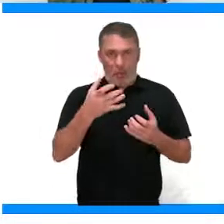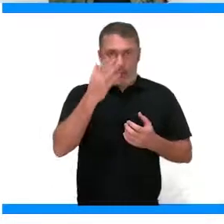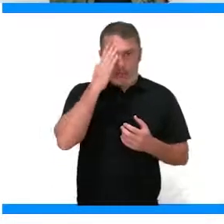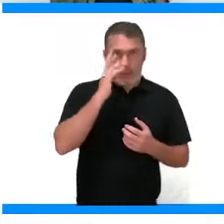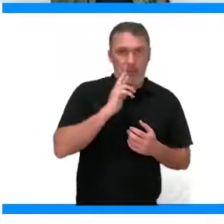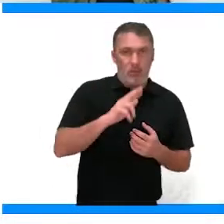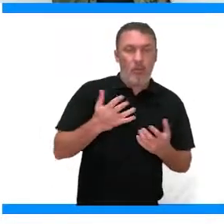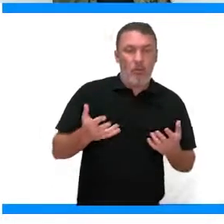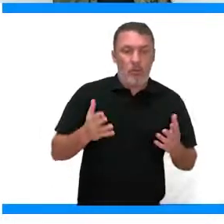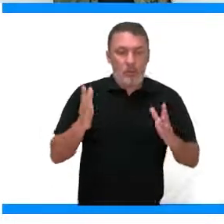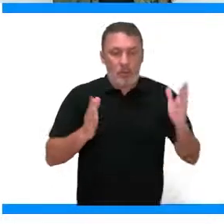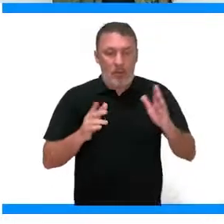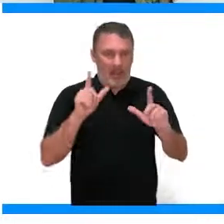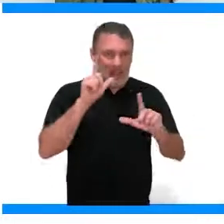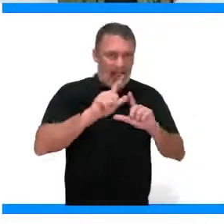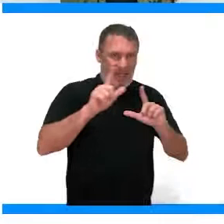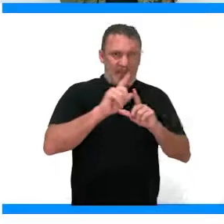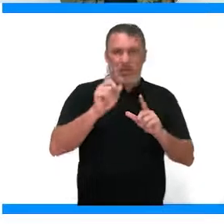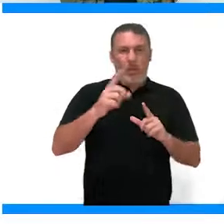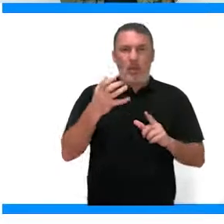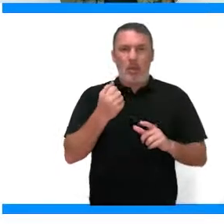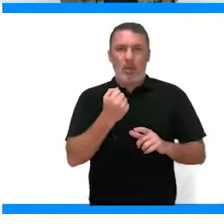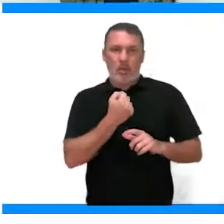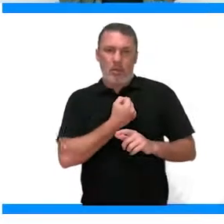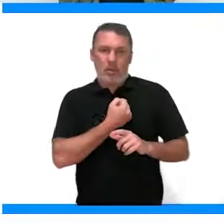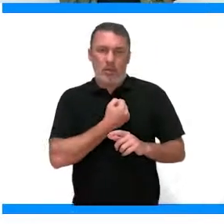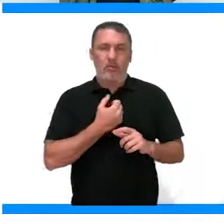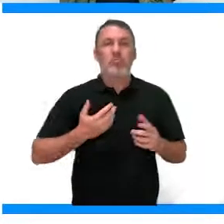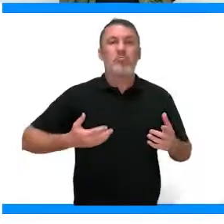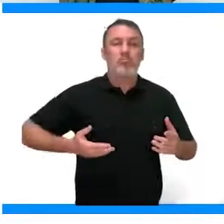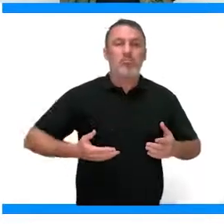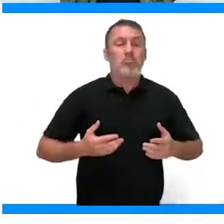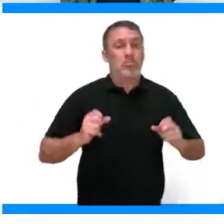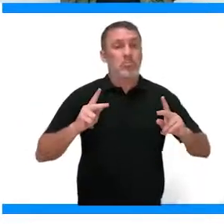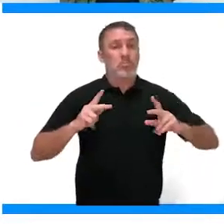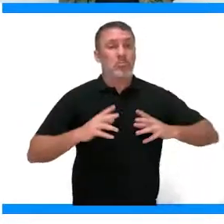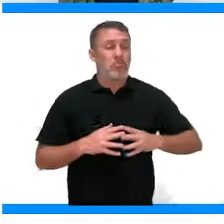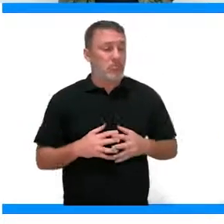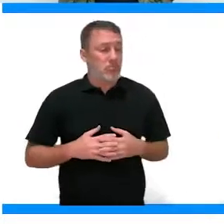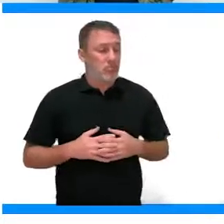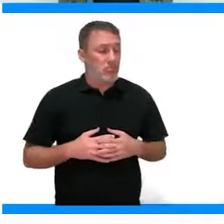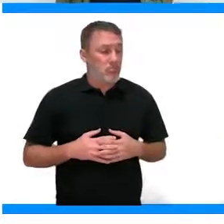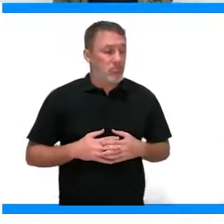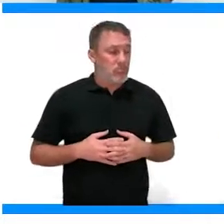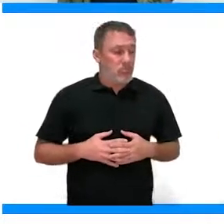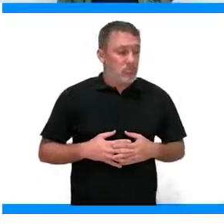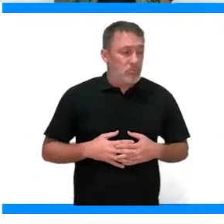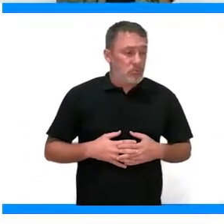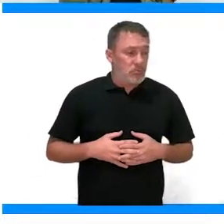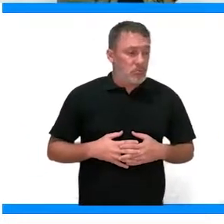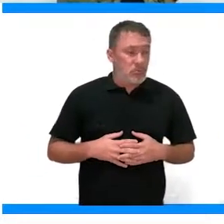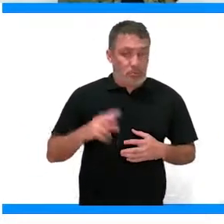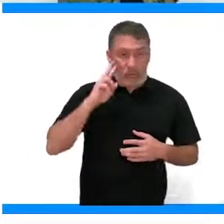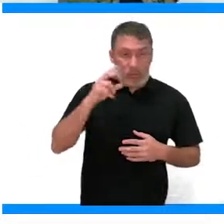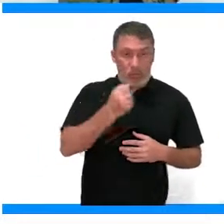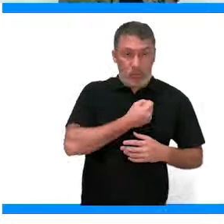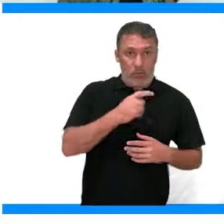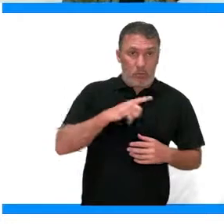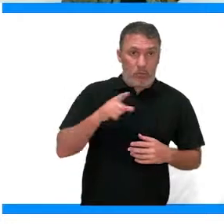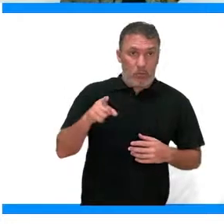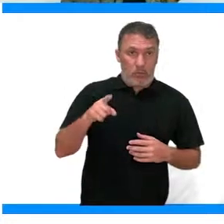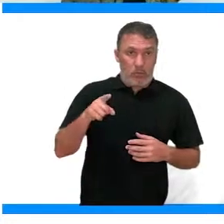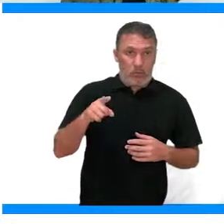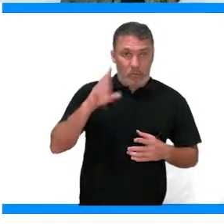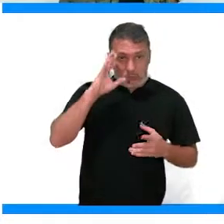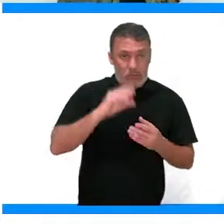que você faça as coisas com letra e não com números. Beleza. Você está olhando os números?